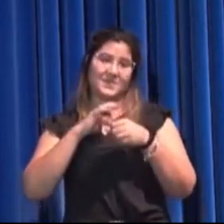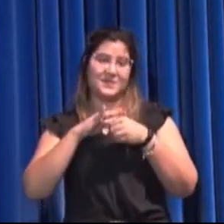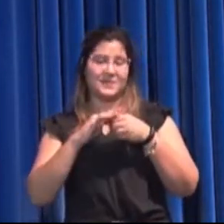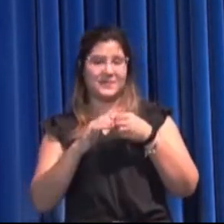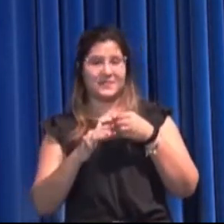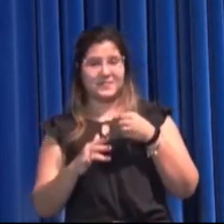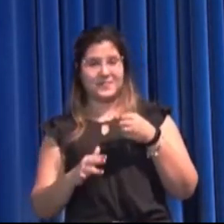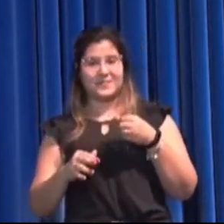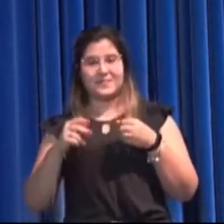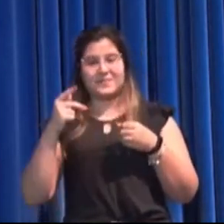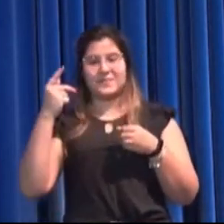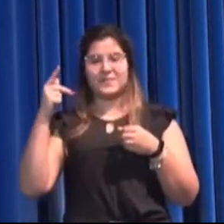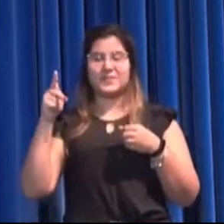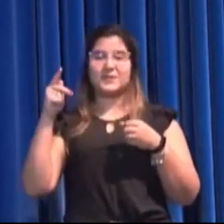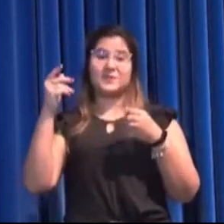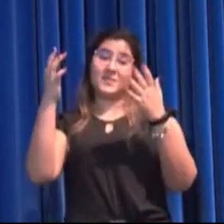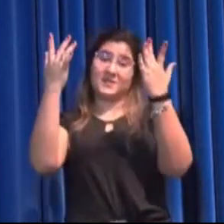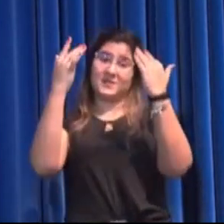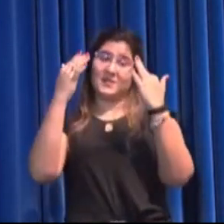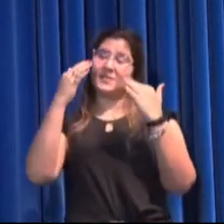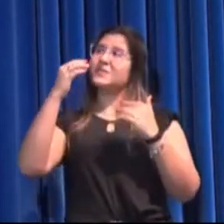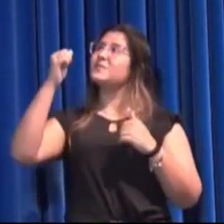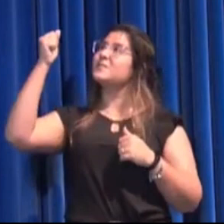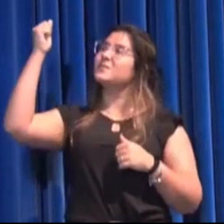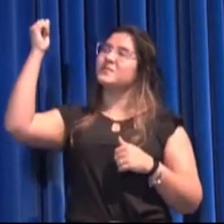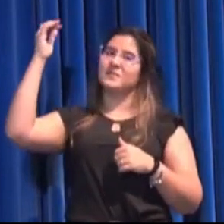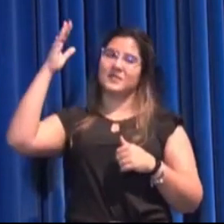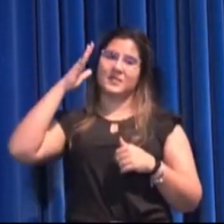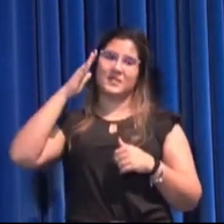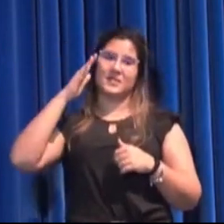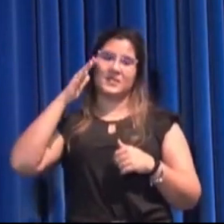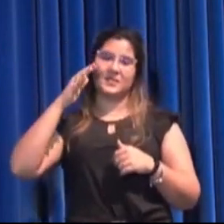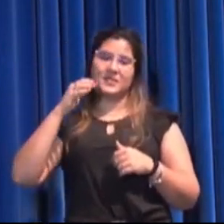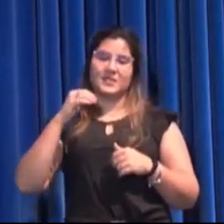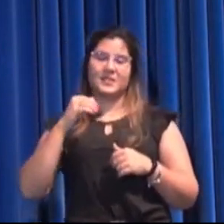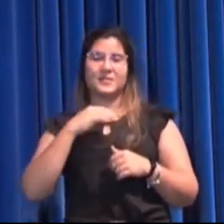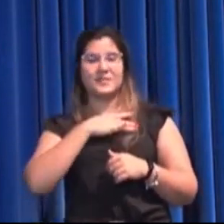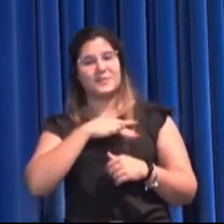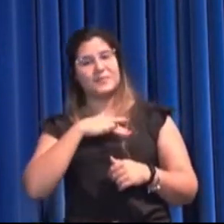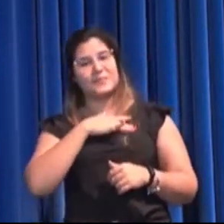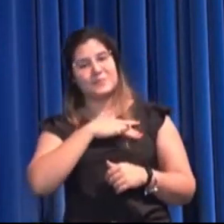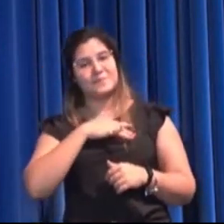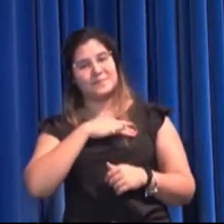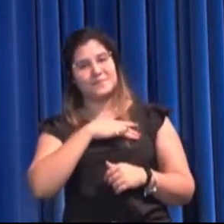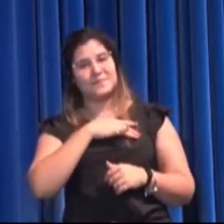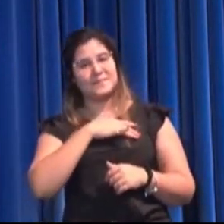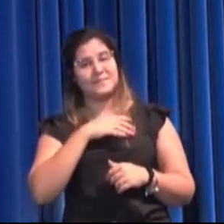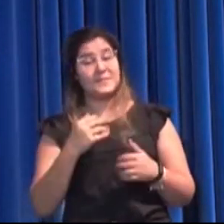derramar da sua graça, da sua misericórdia. E nós queremos